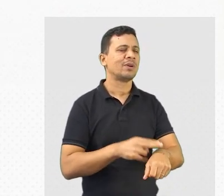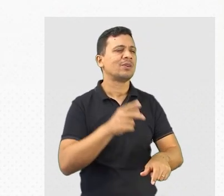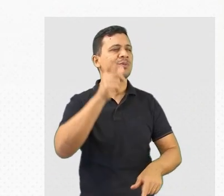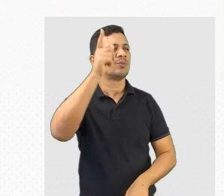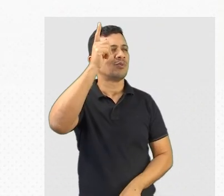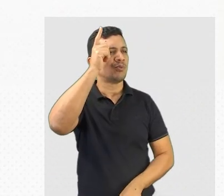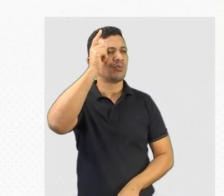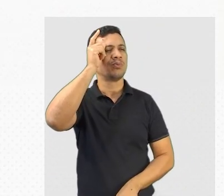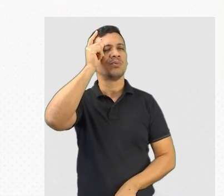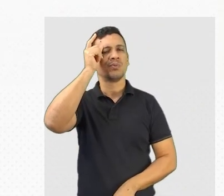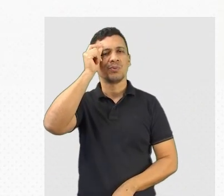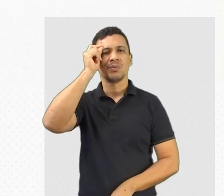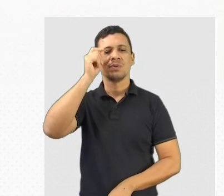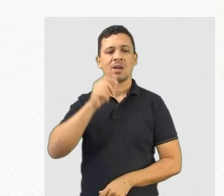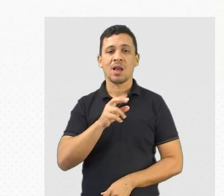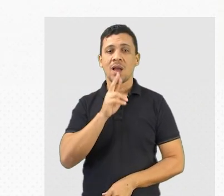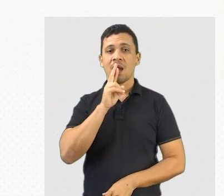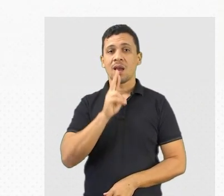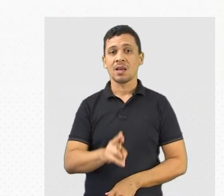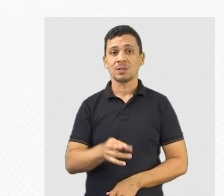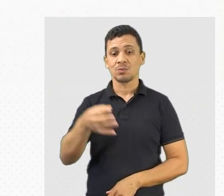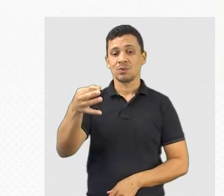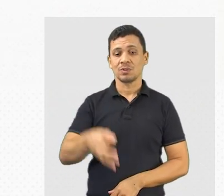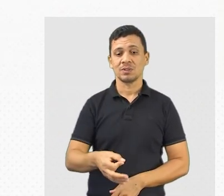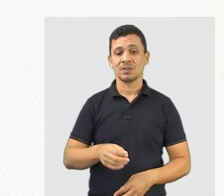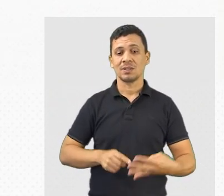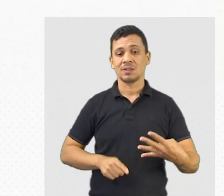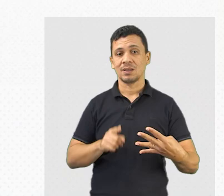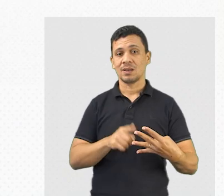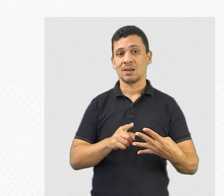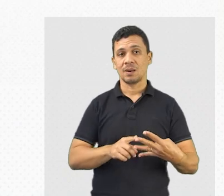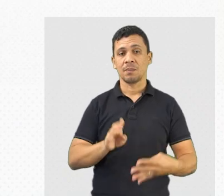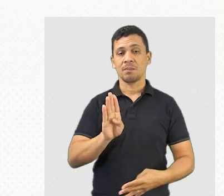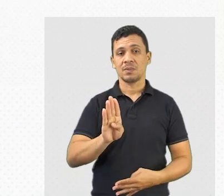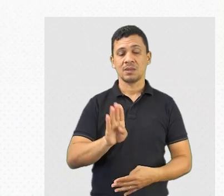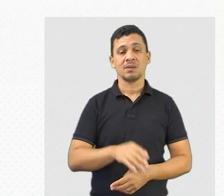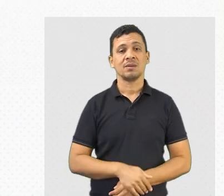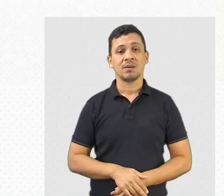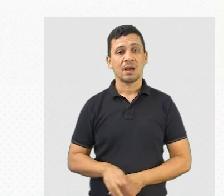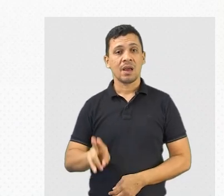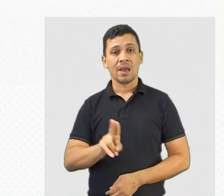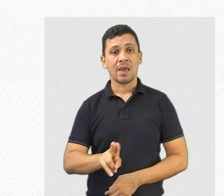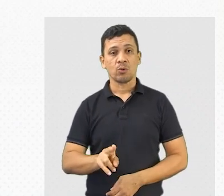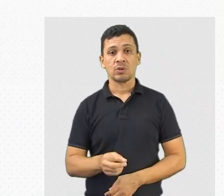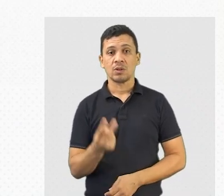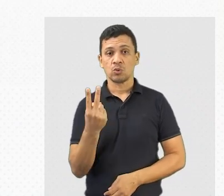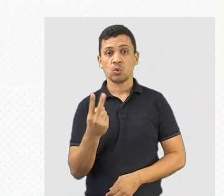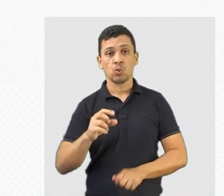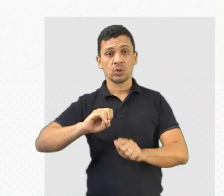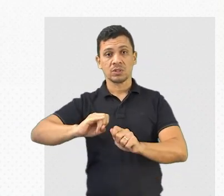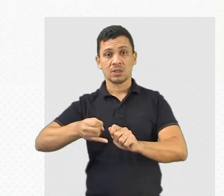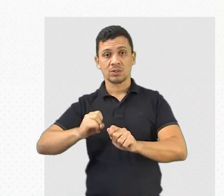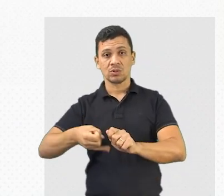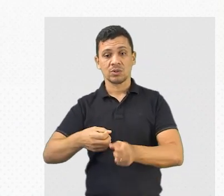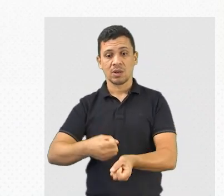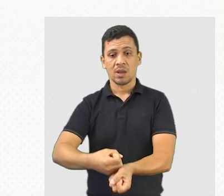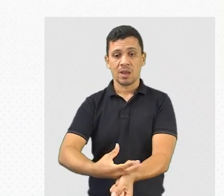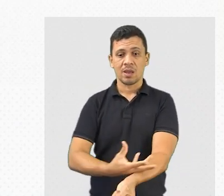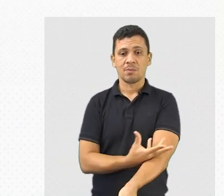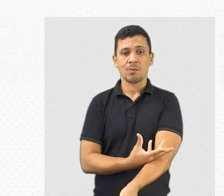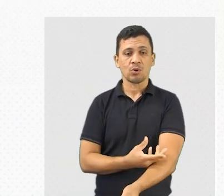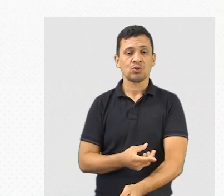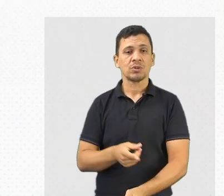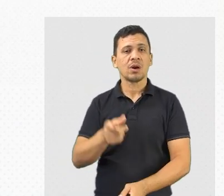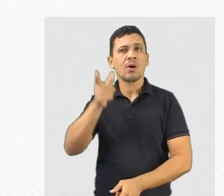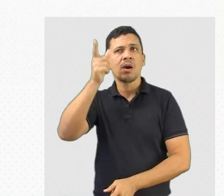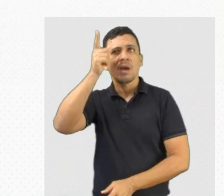relaxante. Então, o nosso gabarito, a letra B, é a utilização desses dois adjetivos, emotional e